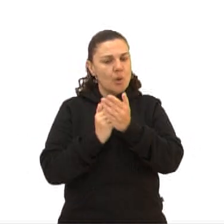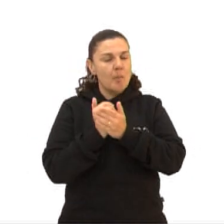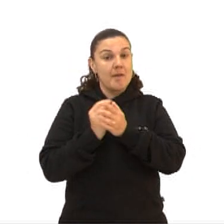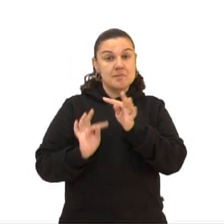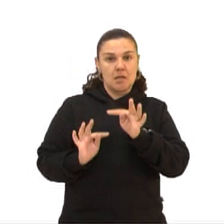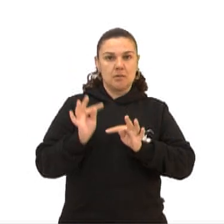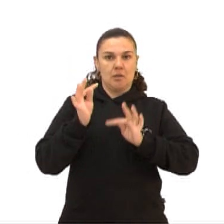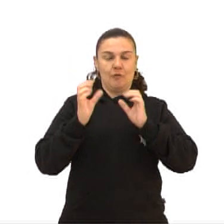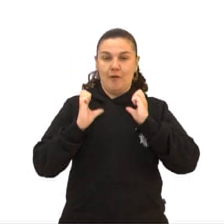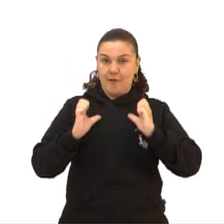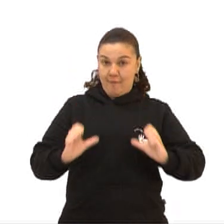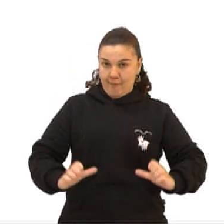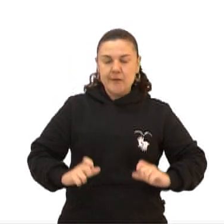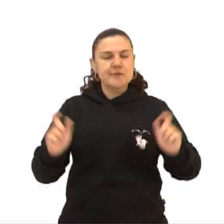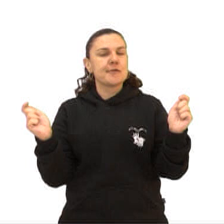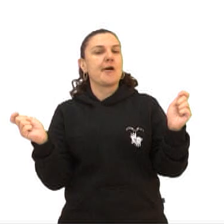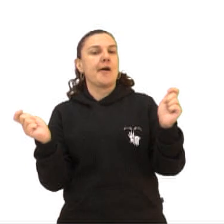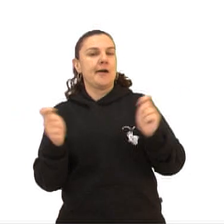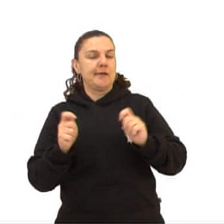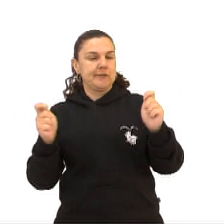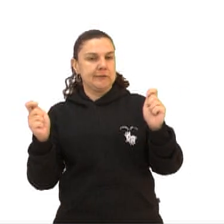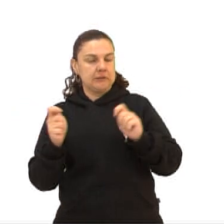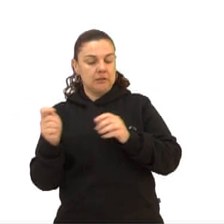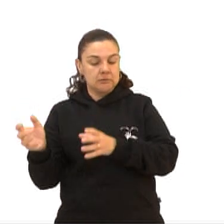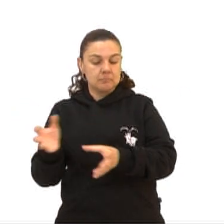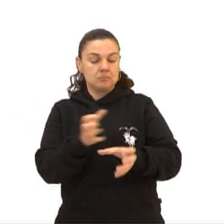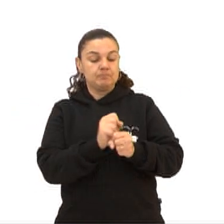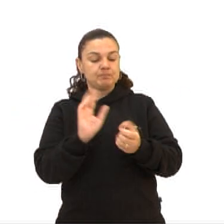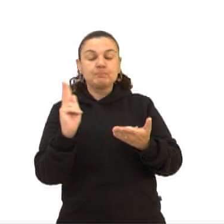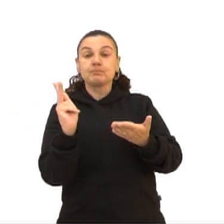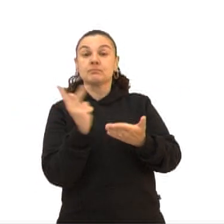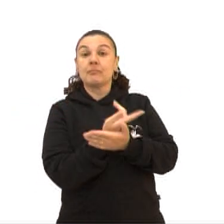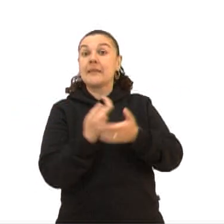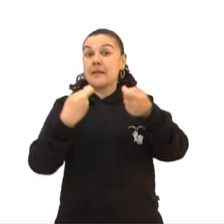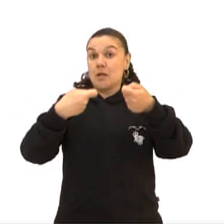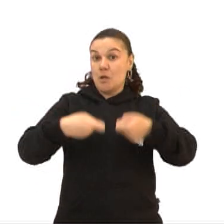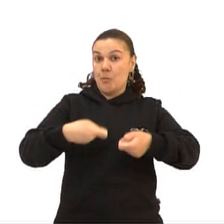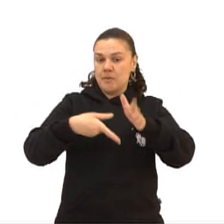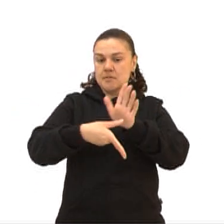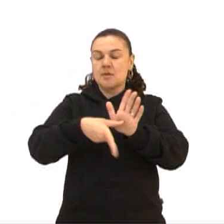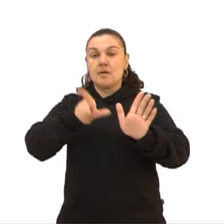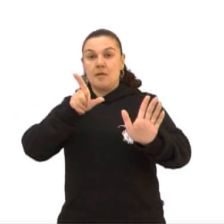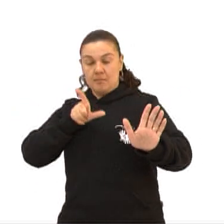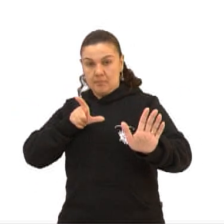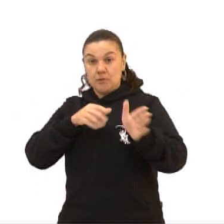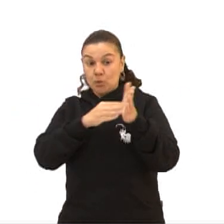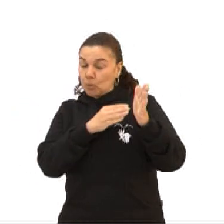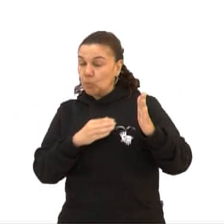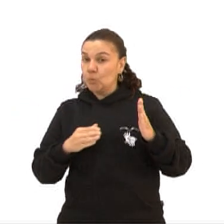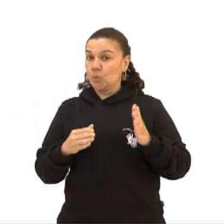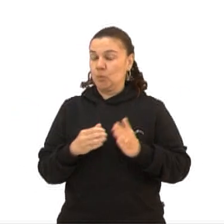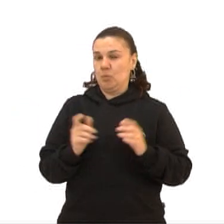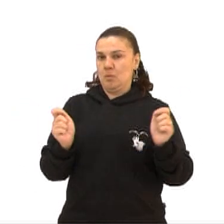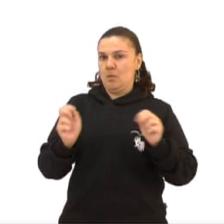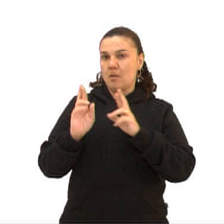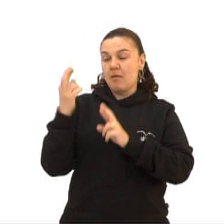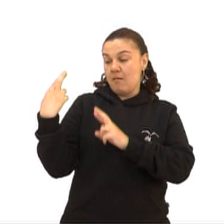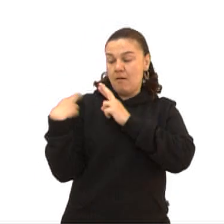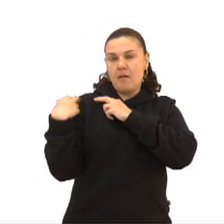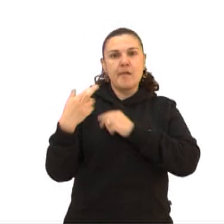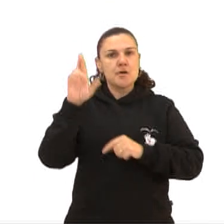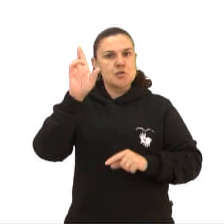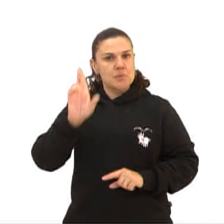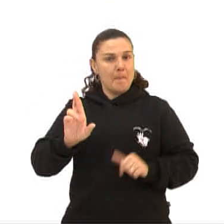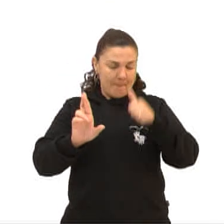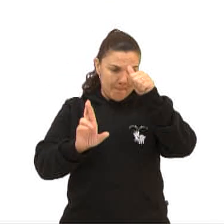a ética tem a ver com ações de um alcance causal que carece de precedentes. Tudo isso coloca a responsabilidade no centro da